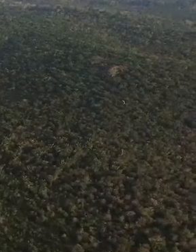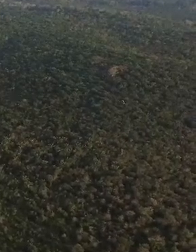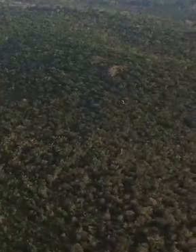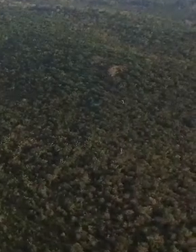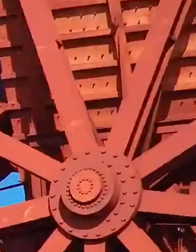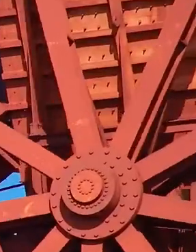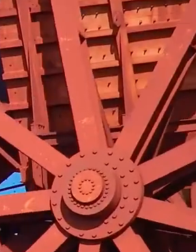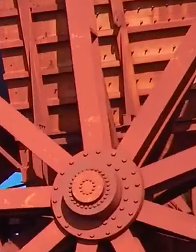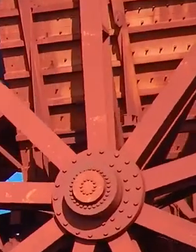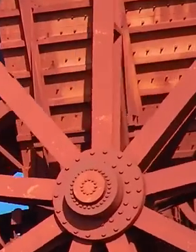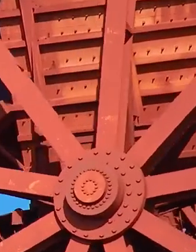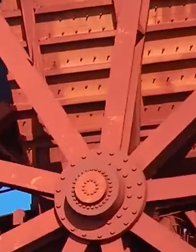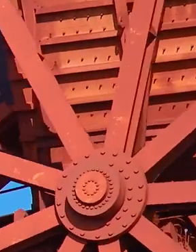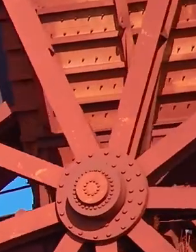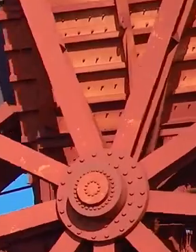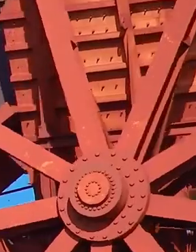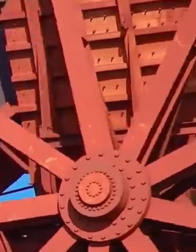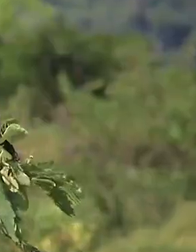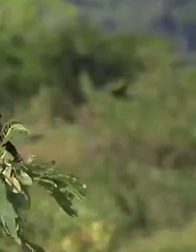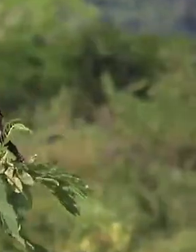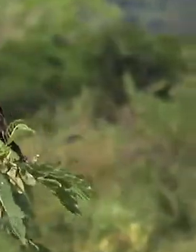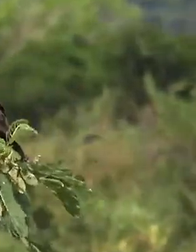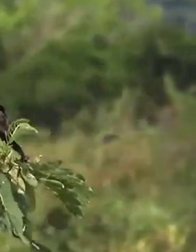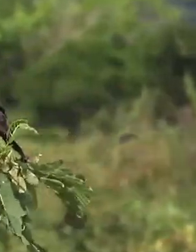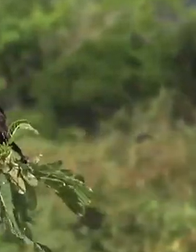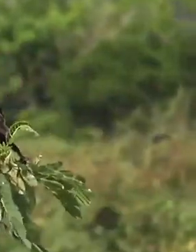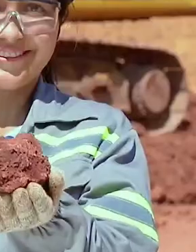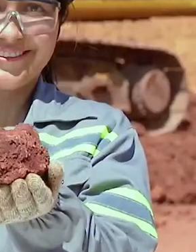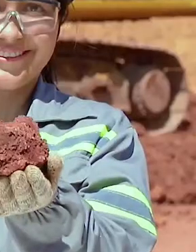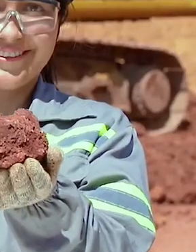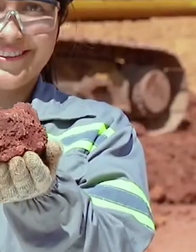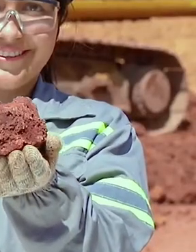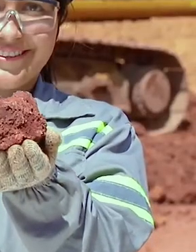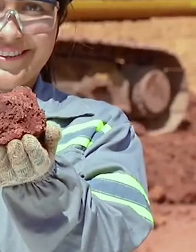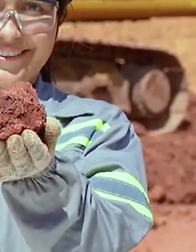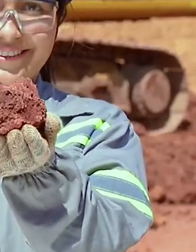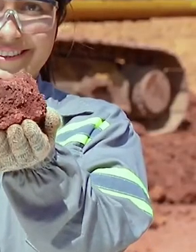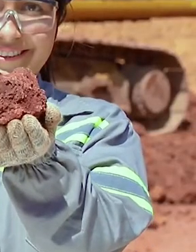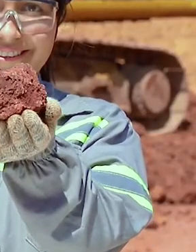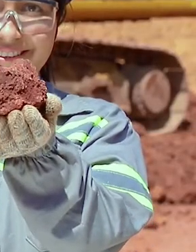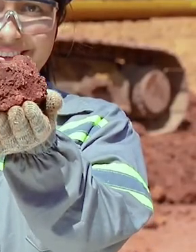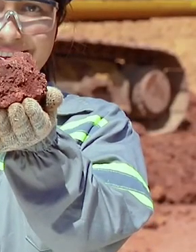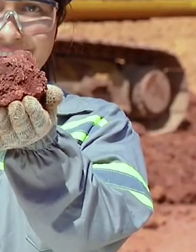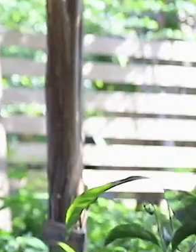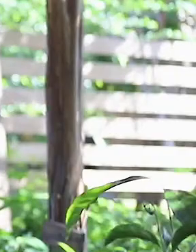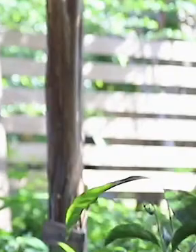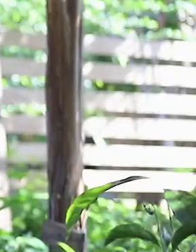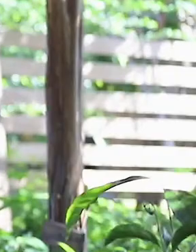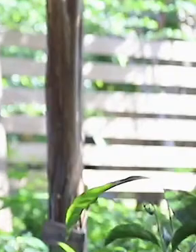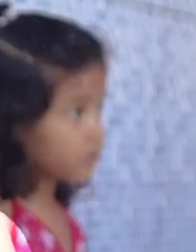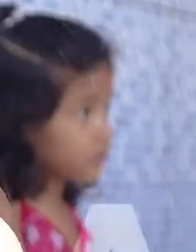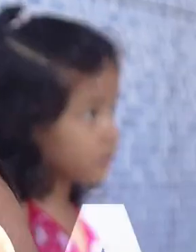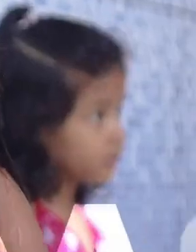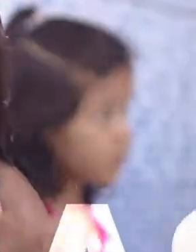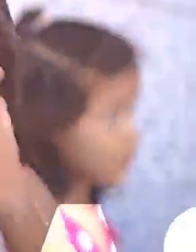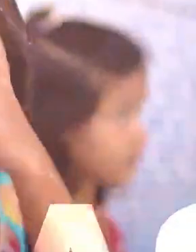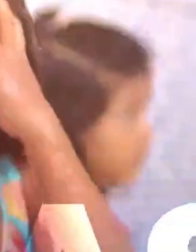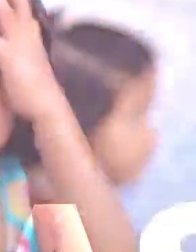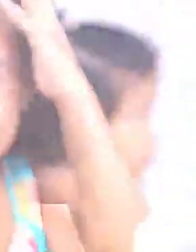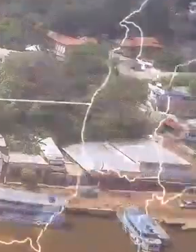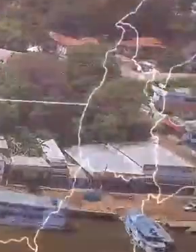Minerar na Amazônia é lapidar uma joia preciosa. Joia que está embaixo do solo e sobre